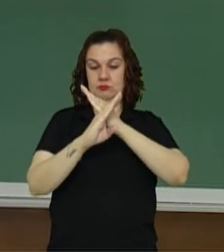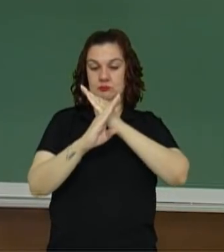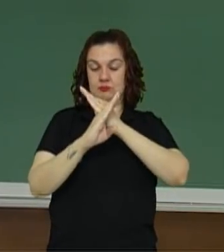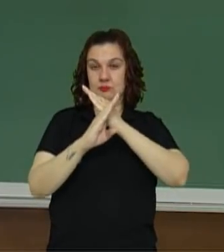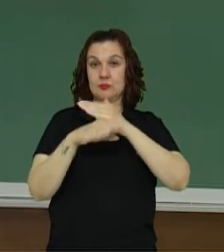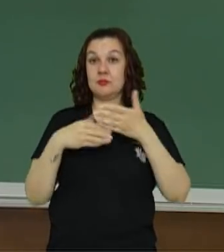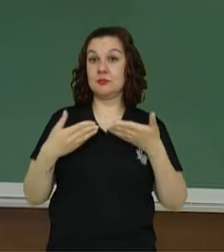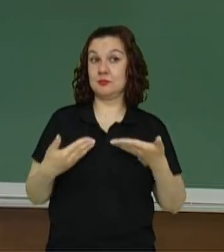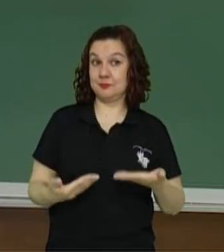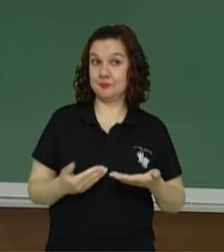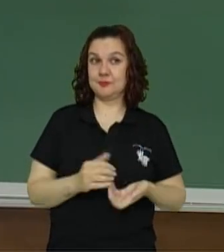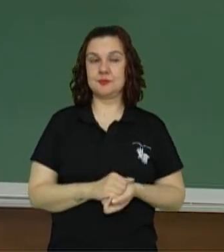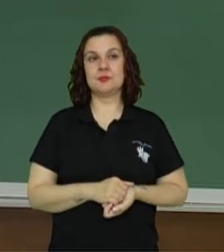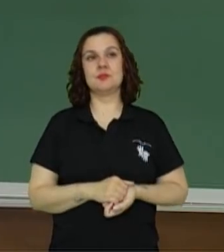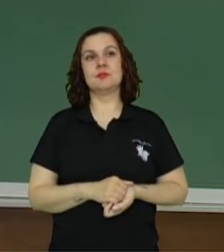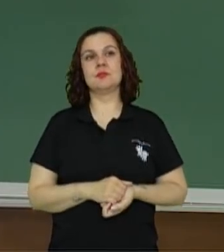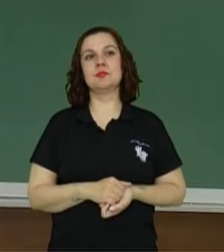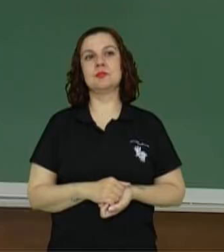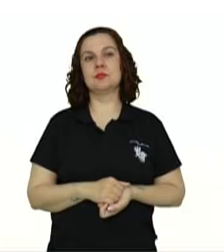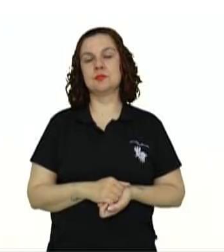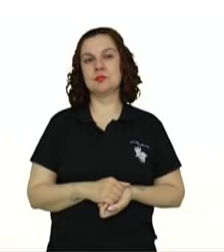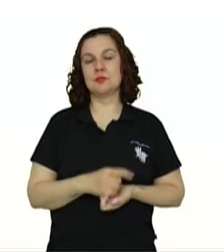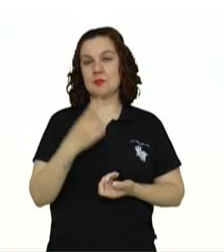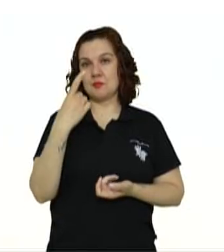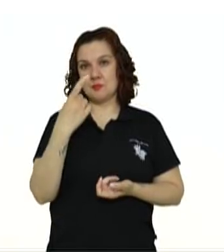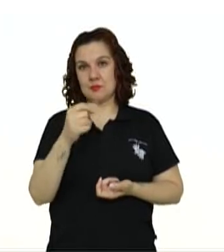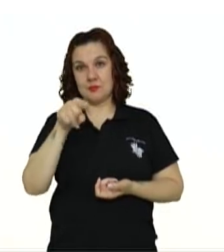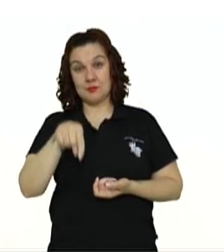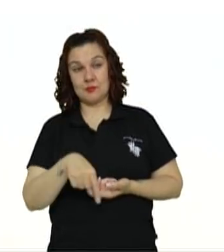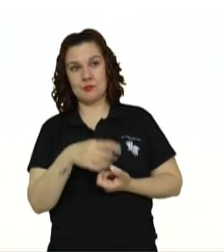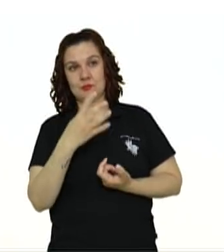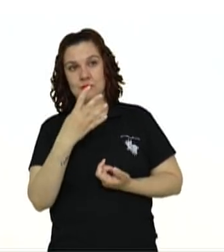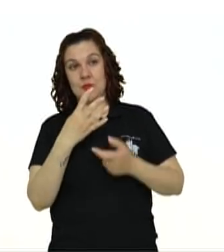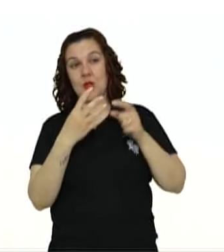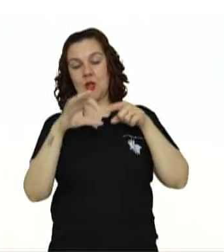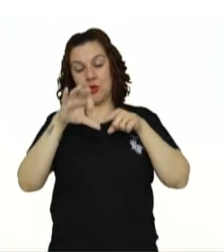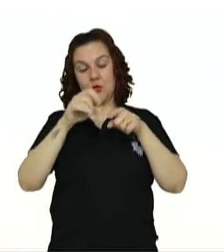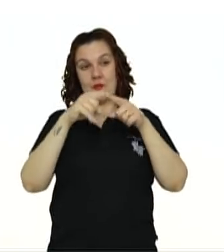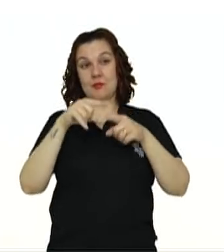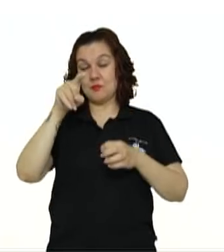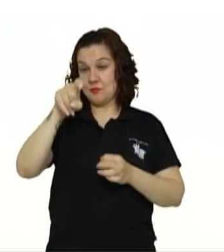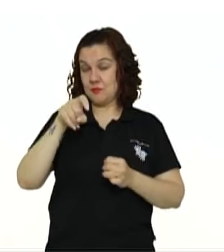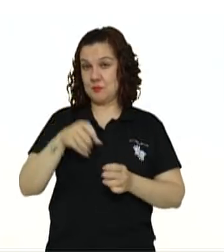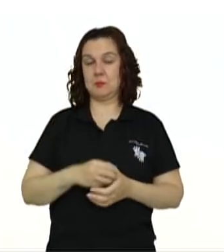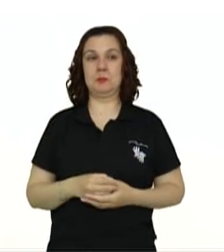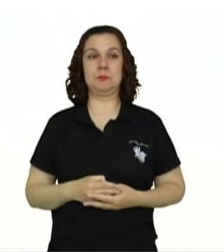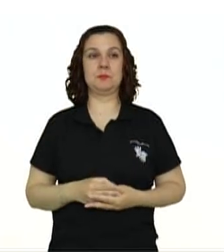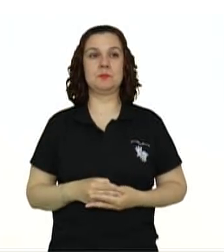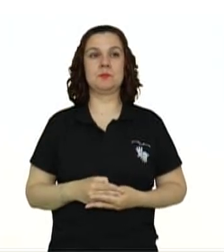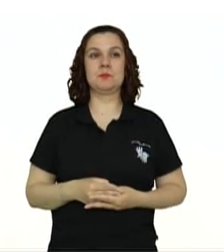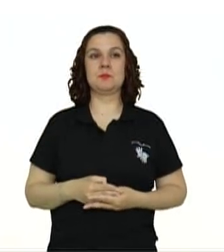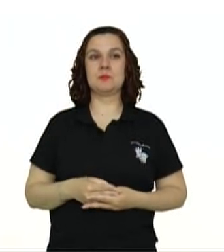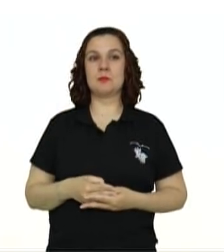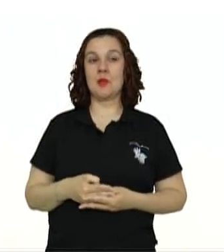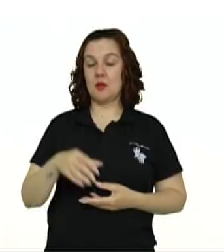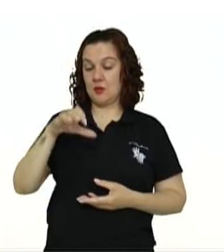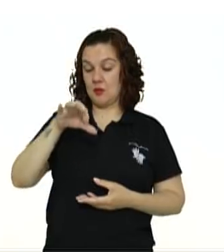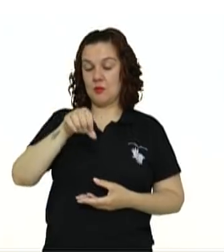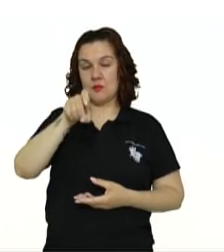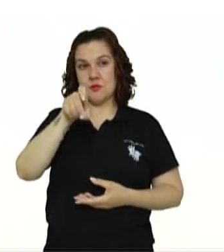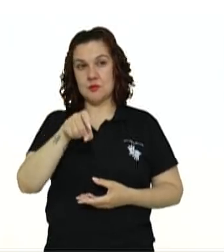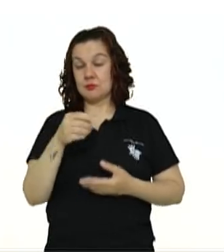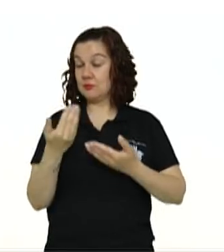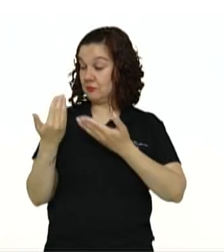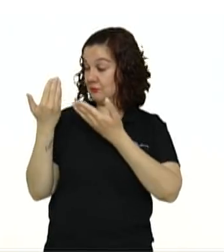fundamental da proporção, 16,5 vezes 4,8 e 9 vezes x. Então, fico com 9x igual